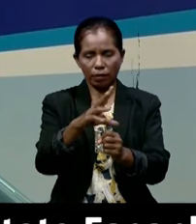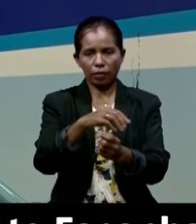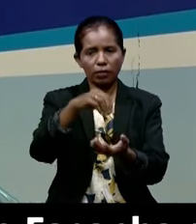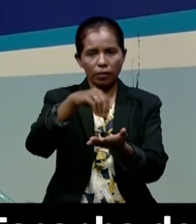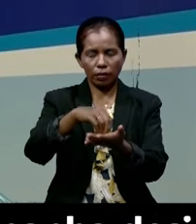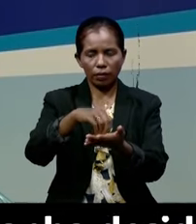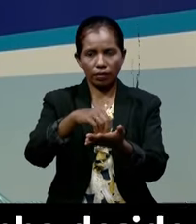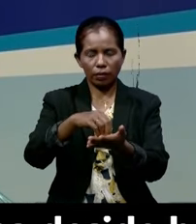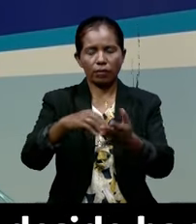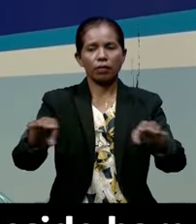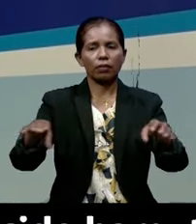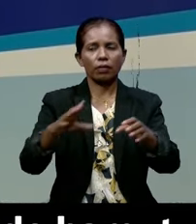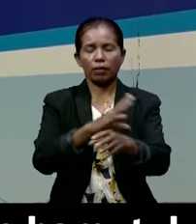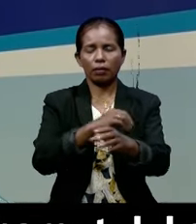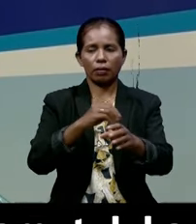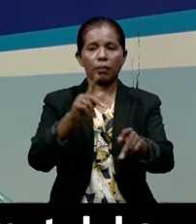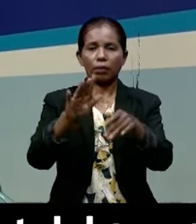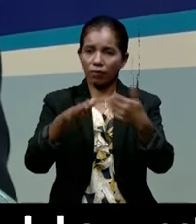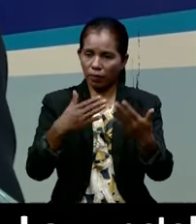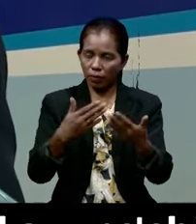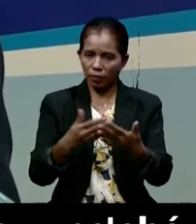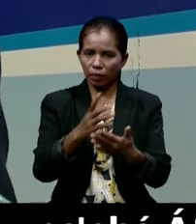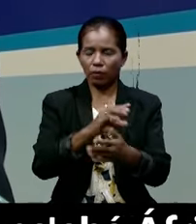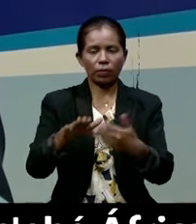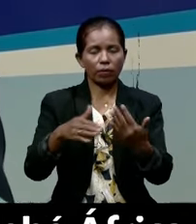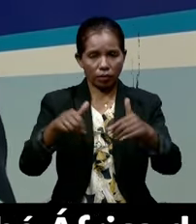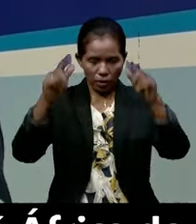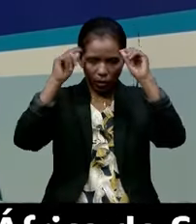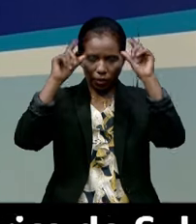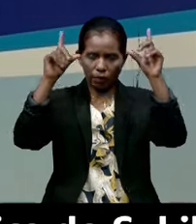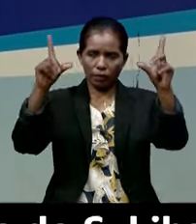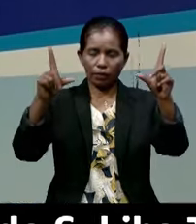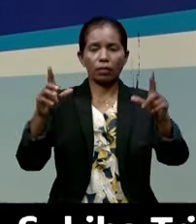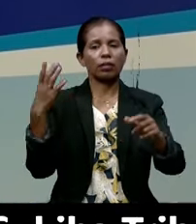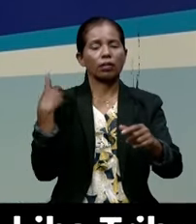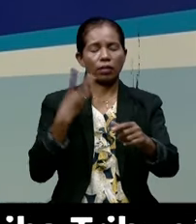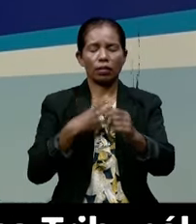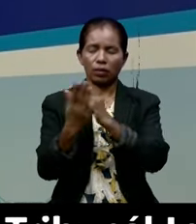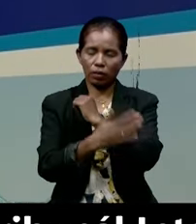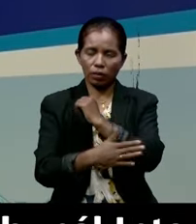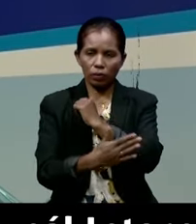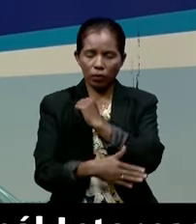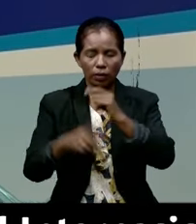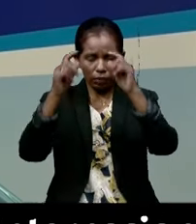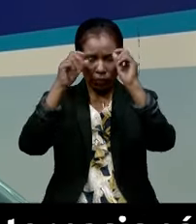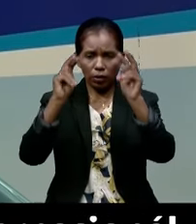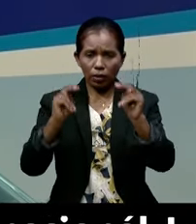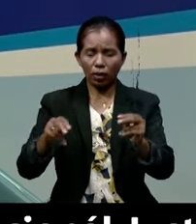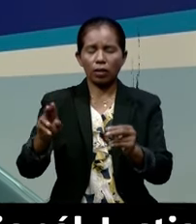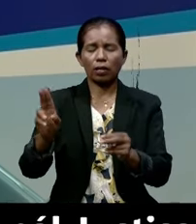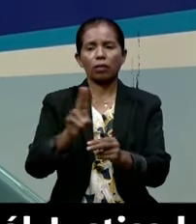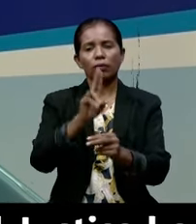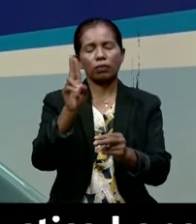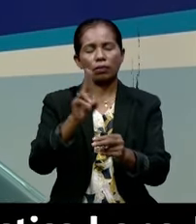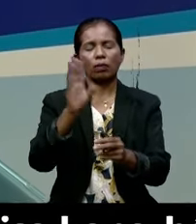vão contratar e vão precisar de pessoas. E essas pessoas estão aqui em Timor-Leste. Portanto, são os jovens de Timor-Leste que têm que aproveitar essas oportunidades.